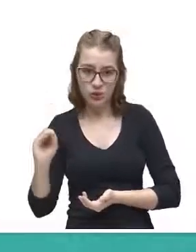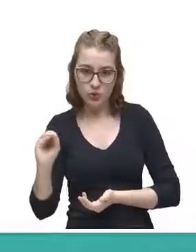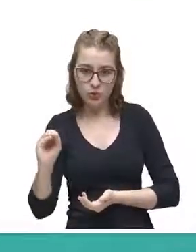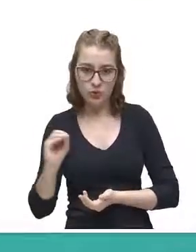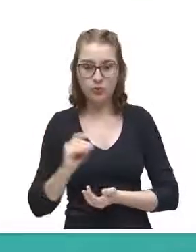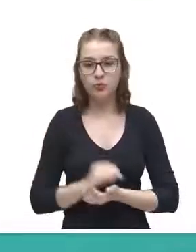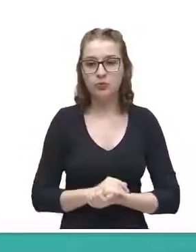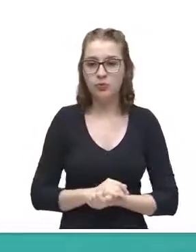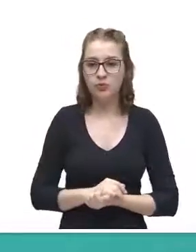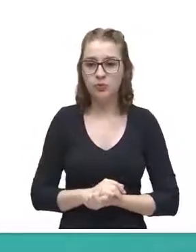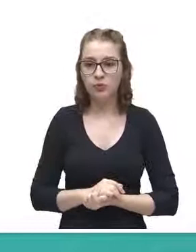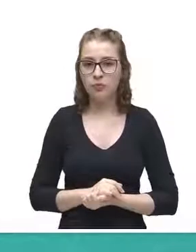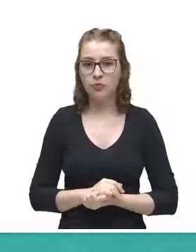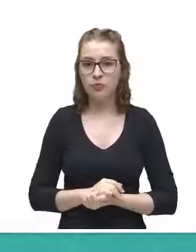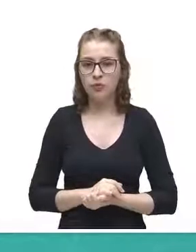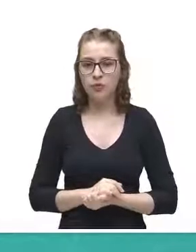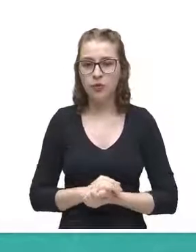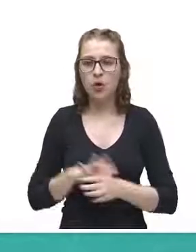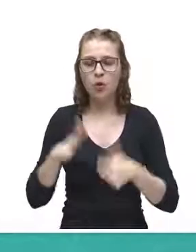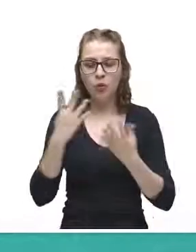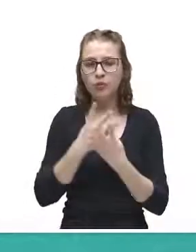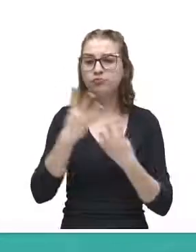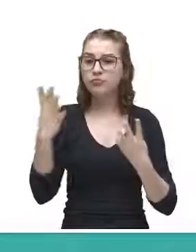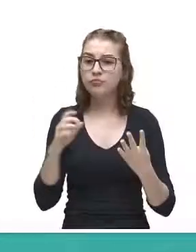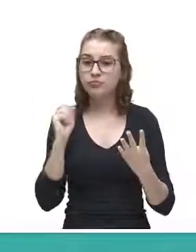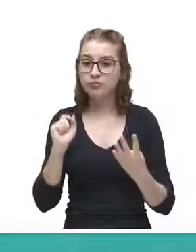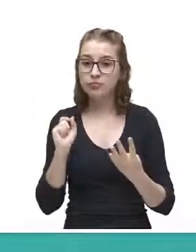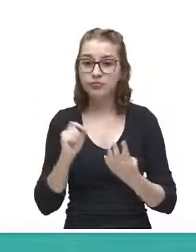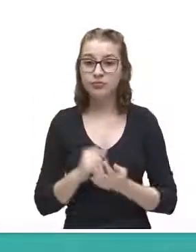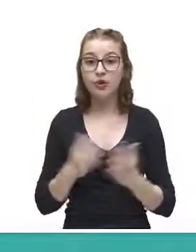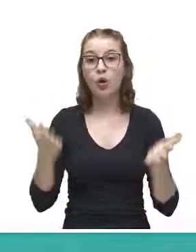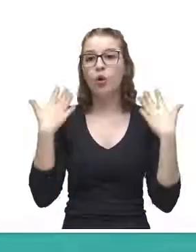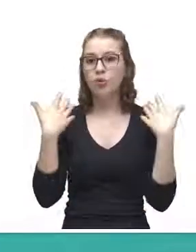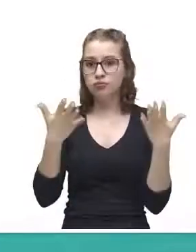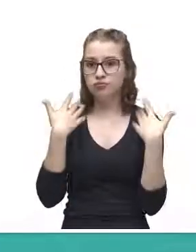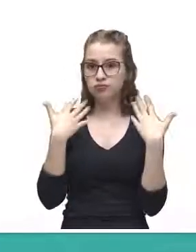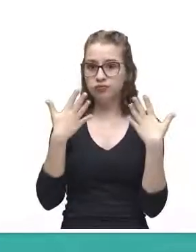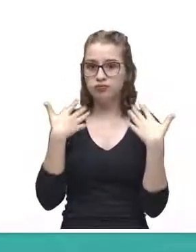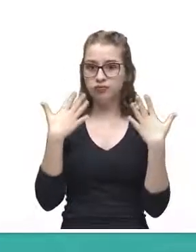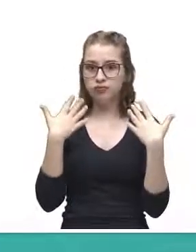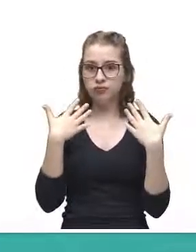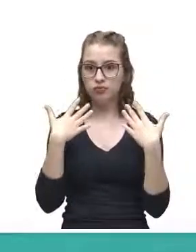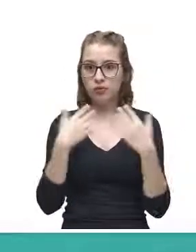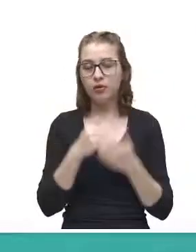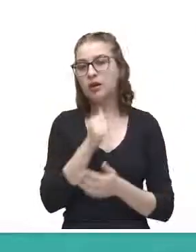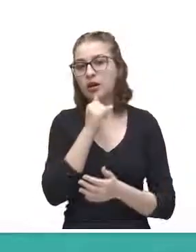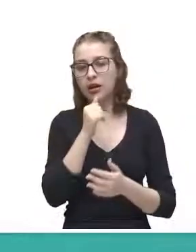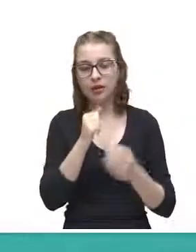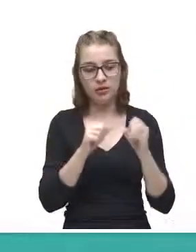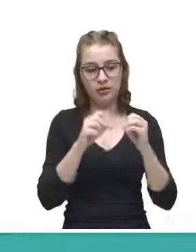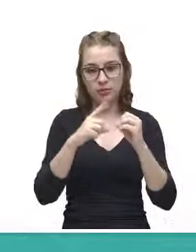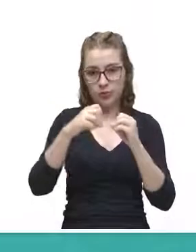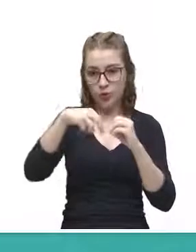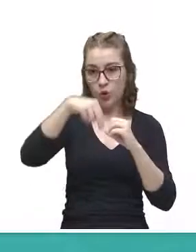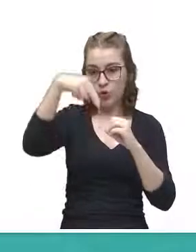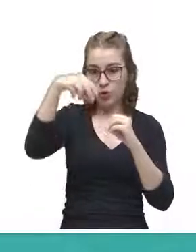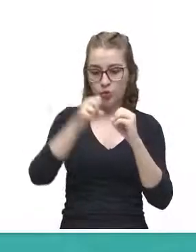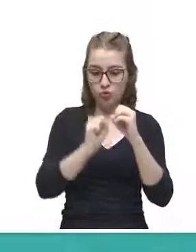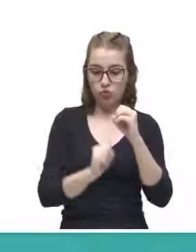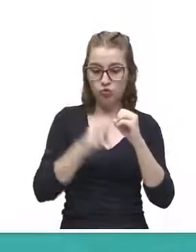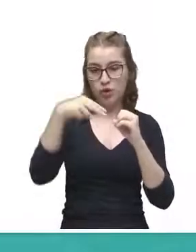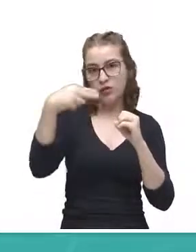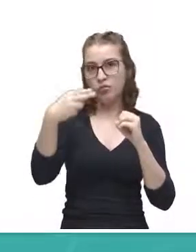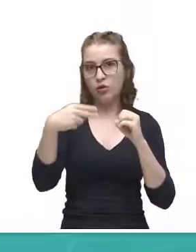do ano que vocês observam? Verão, né? O contrário do verão é o inverno. Então, normalmente, quando em um